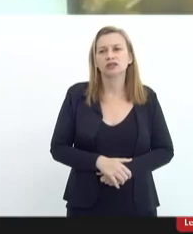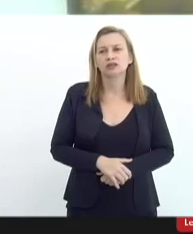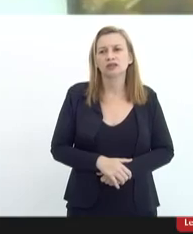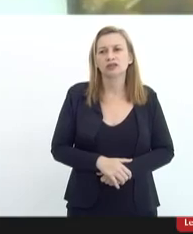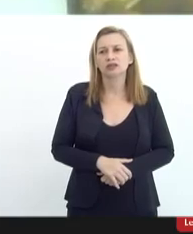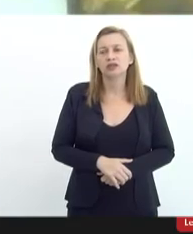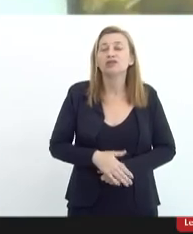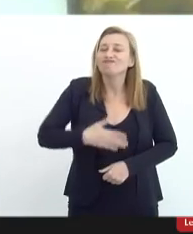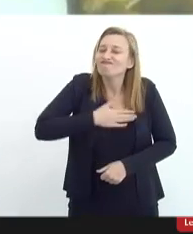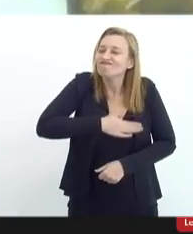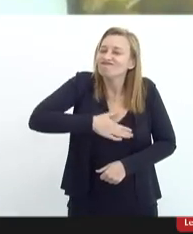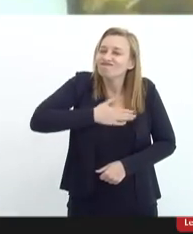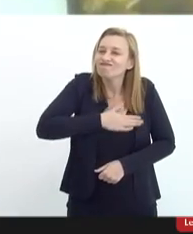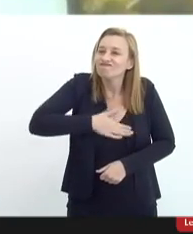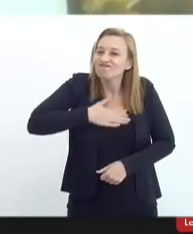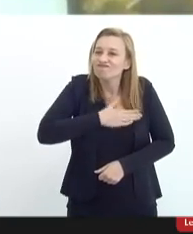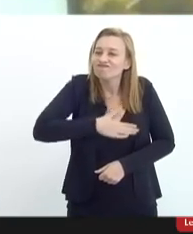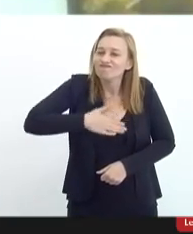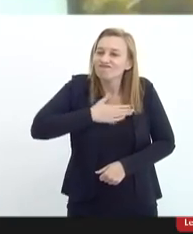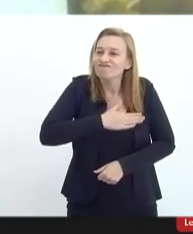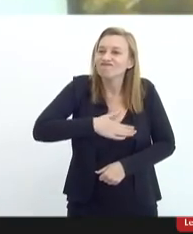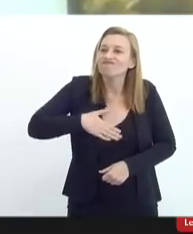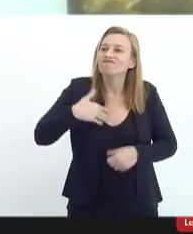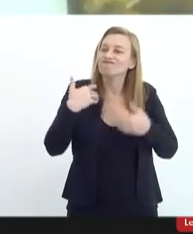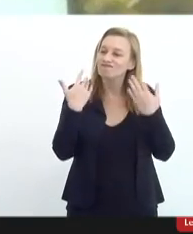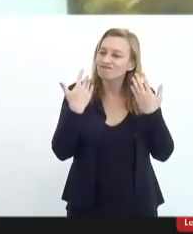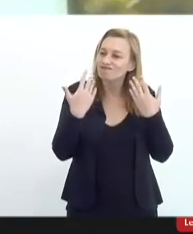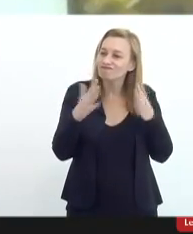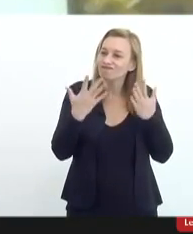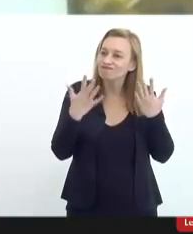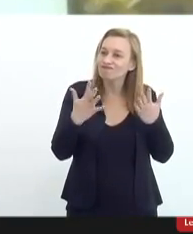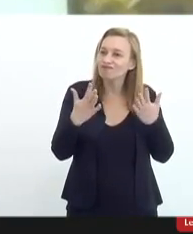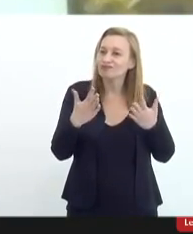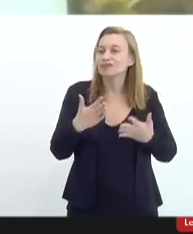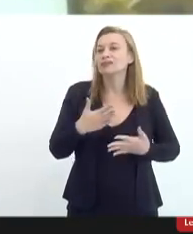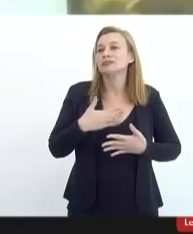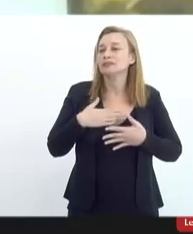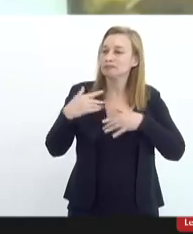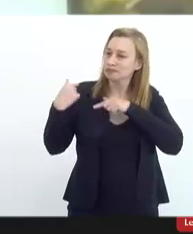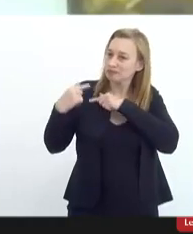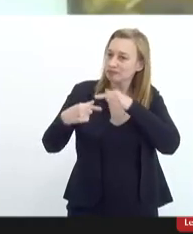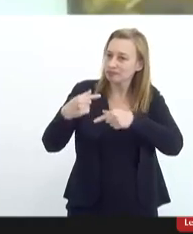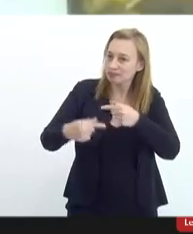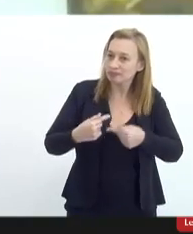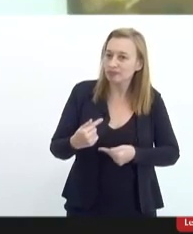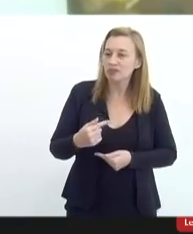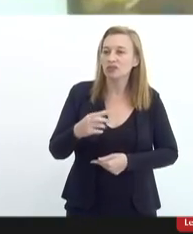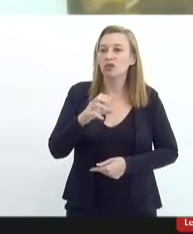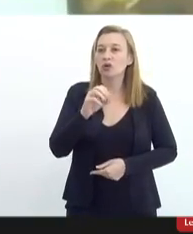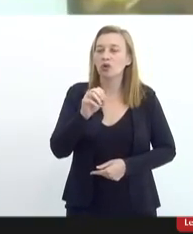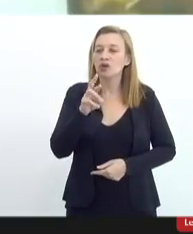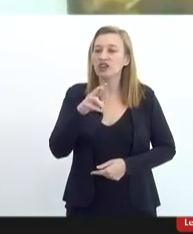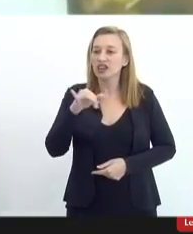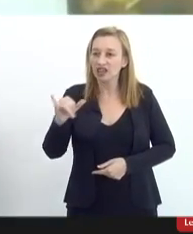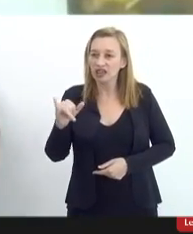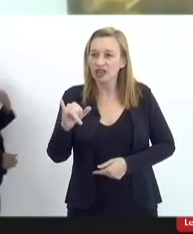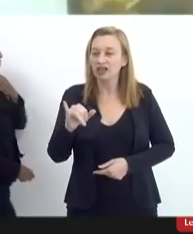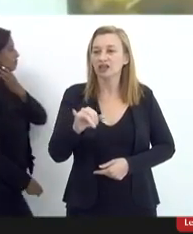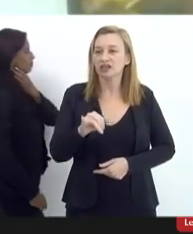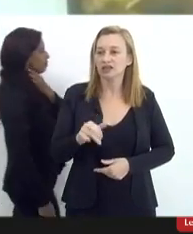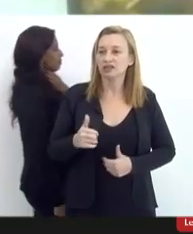e gostaria de saudar a ancestralidade, a minha ancestralidade, saudar o meu ori, e o ori